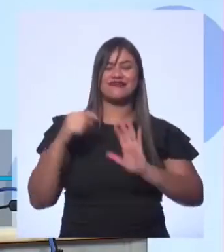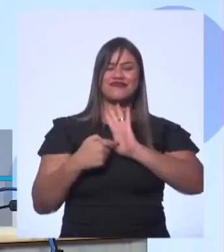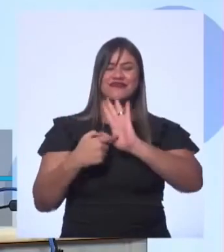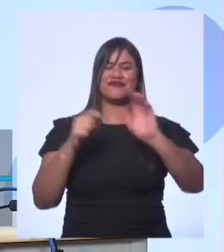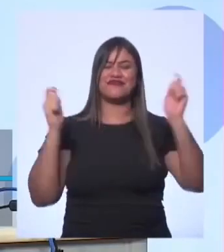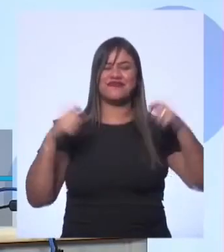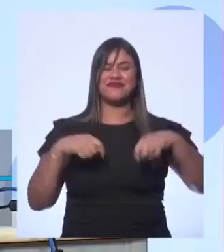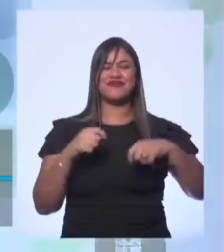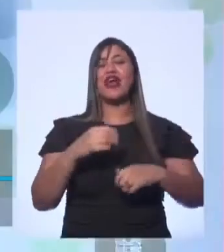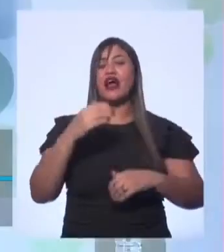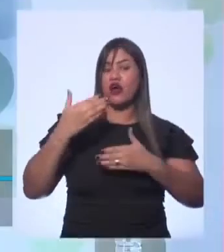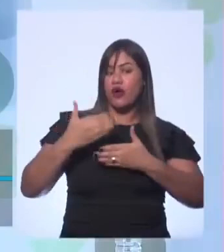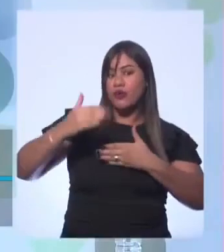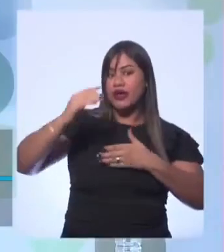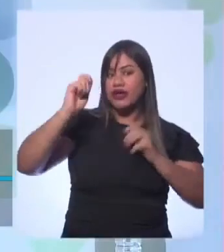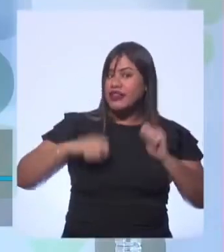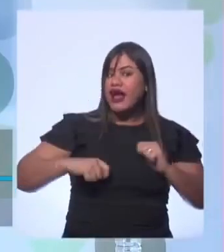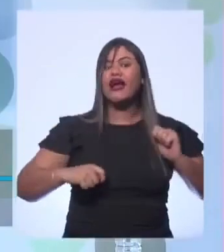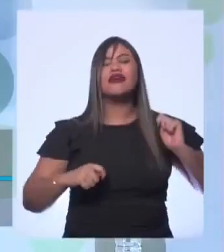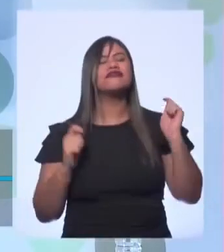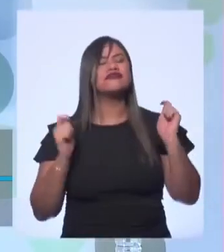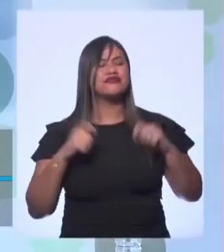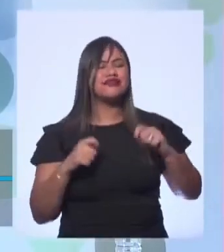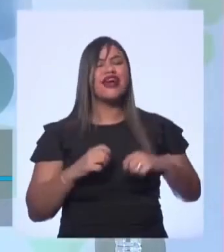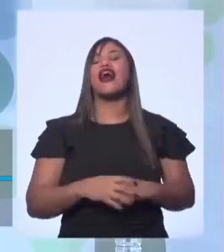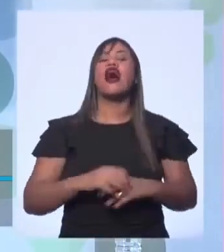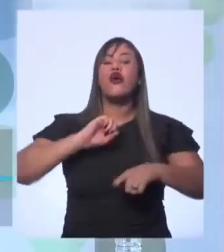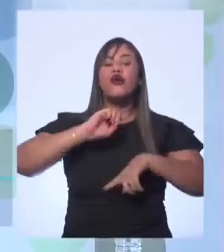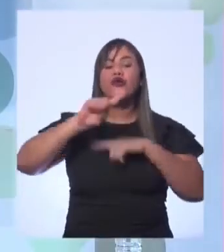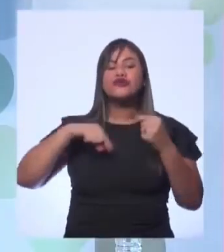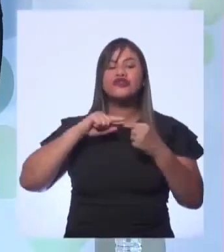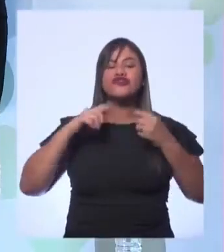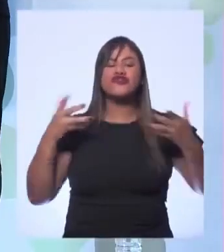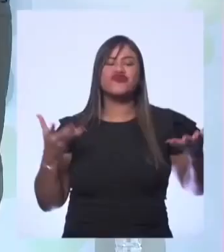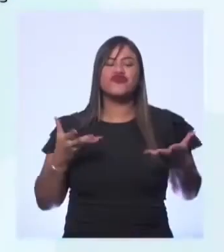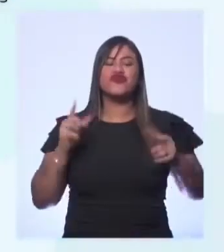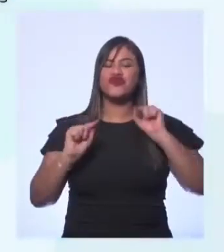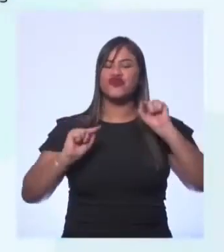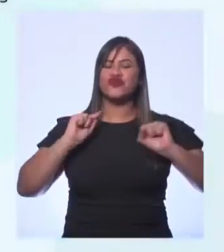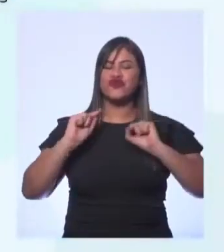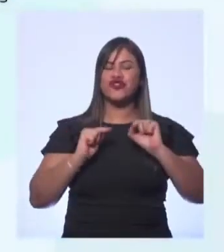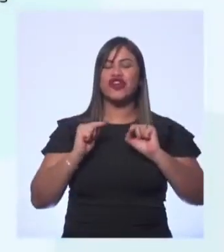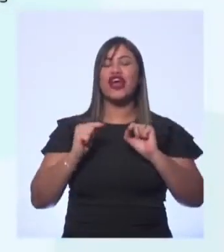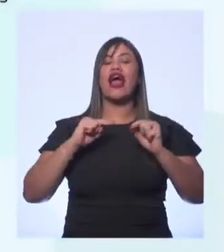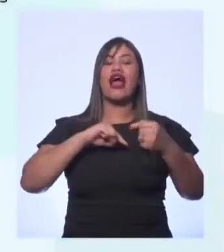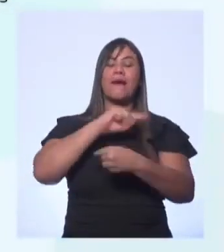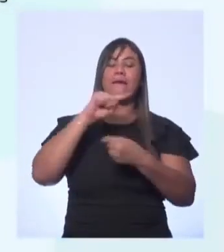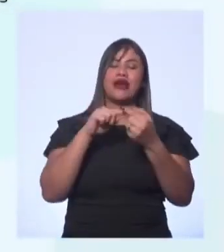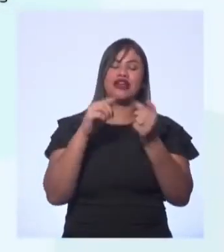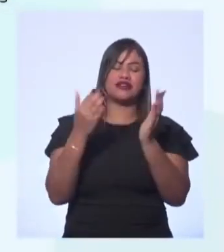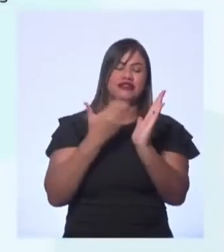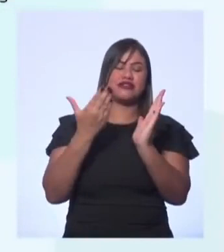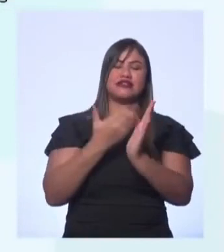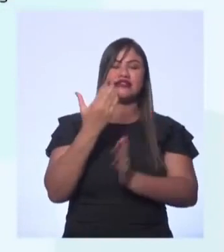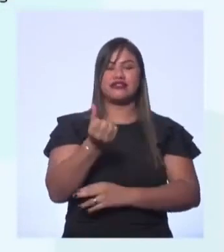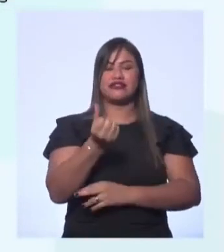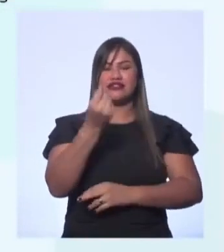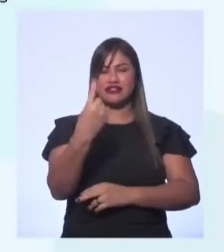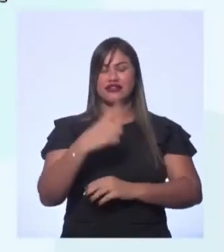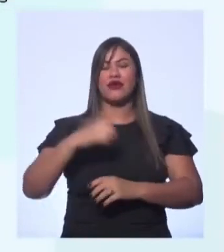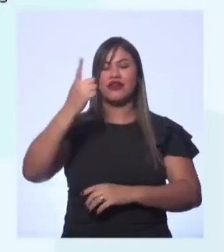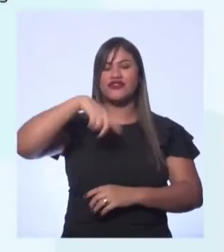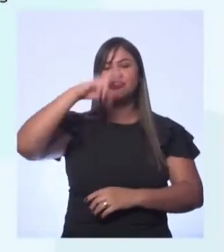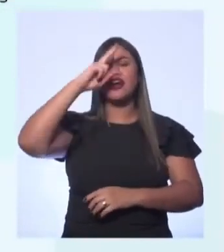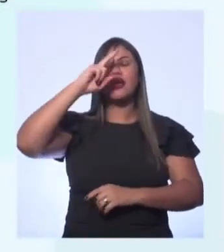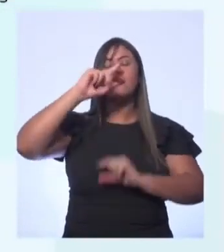começar, professora Roberta? Vamos sim. Então, vamos começar com os objetivos da aula de hoje. Então, os objetivos estão lá na página 61. A gente vai relembrar um pouquinho a